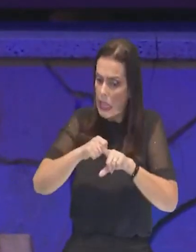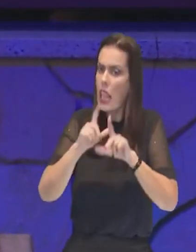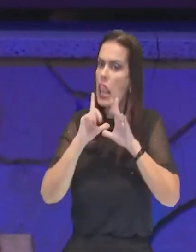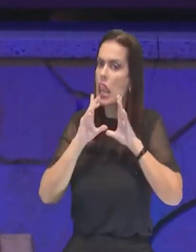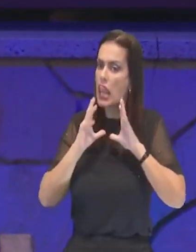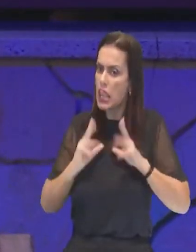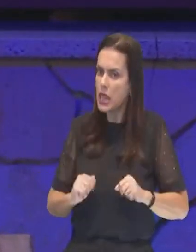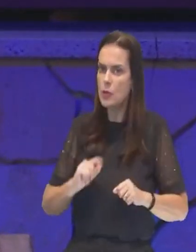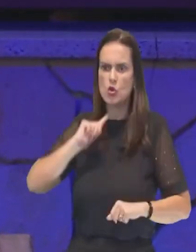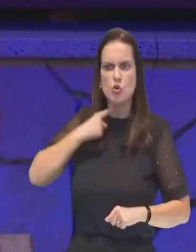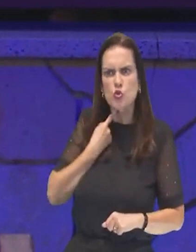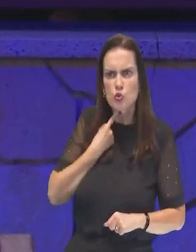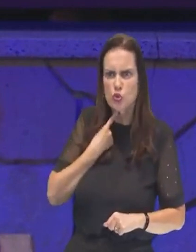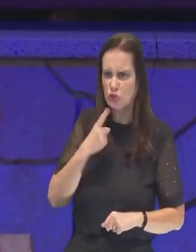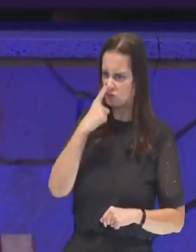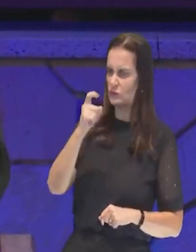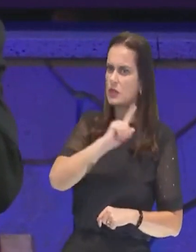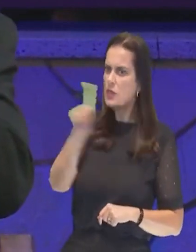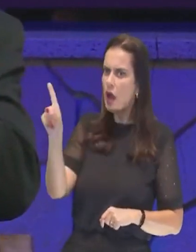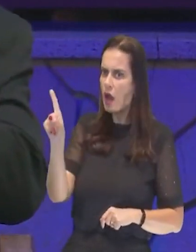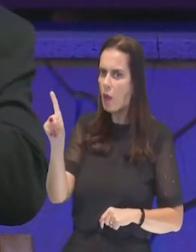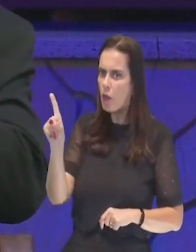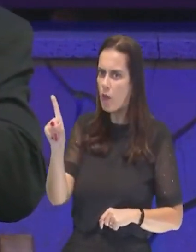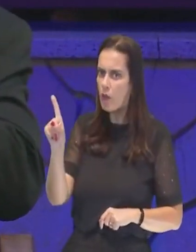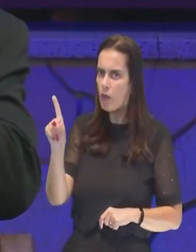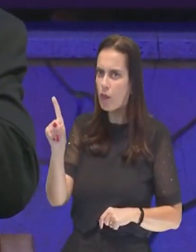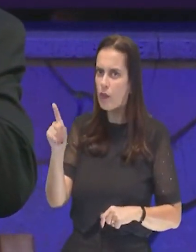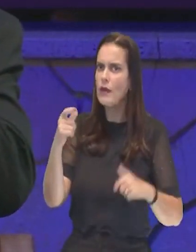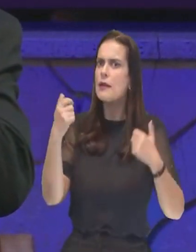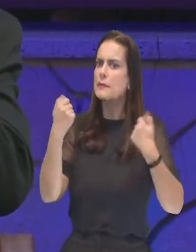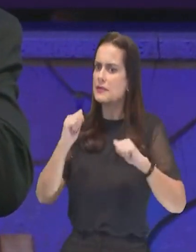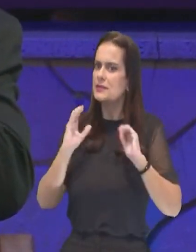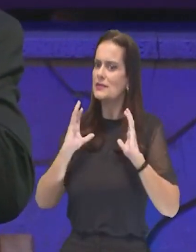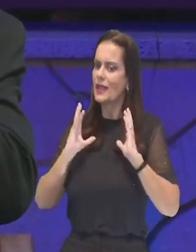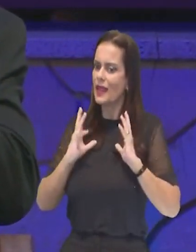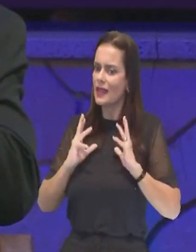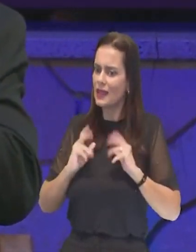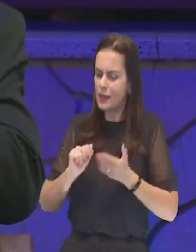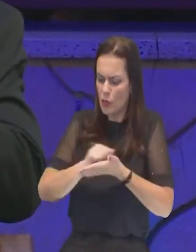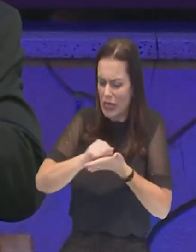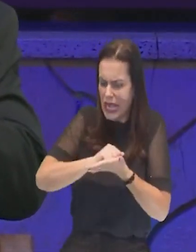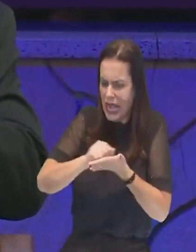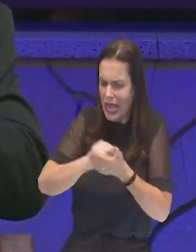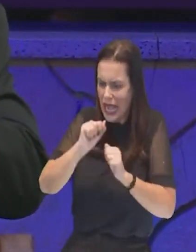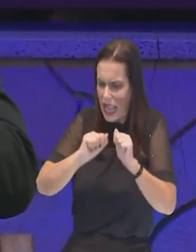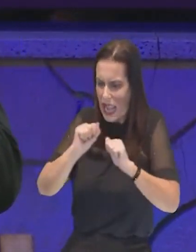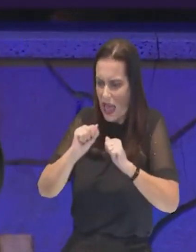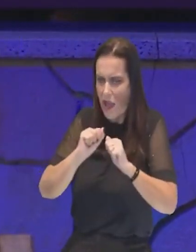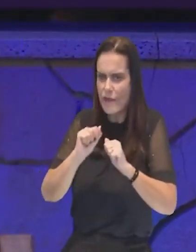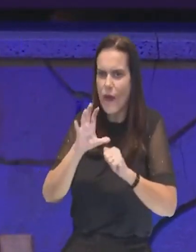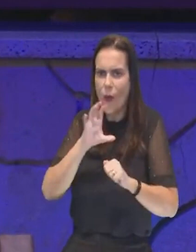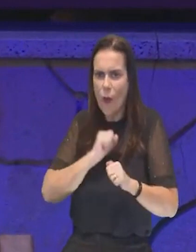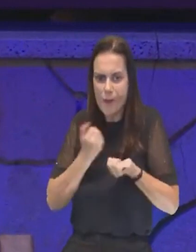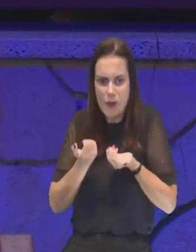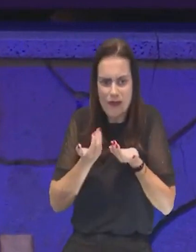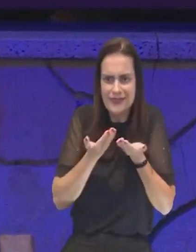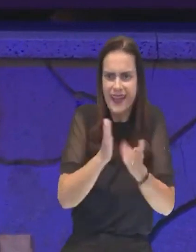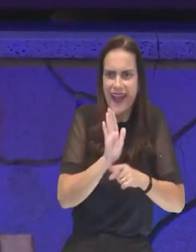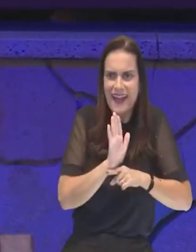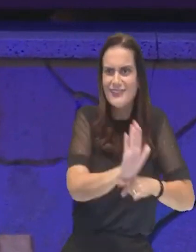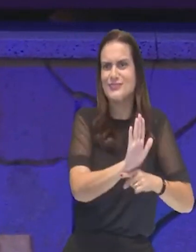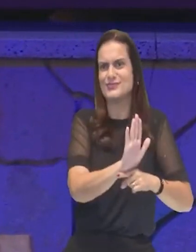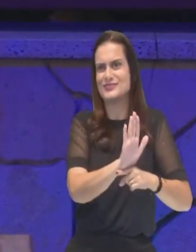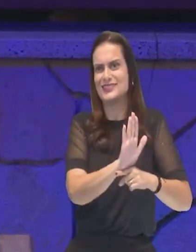limpinho, não é sujo com chulé não, viu, galera? Tem que ser limpinho. Lava, traga com amor, e traga como que